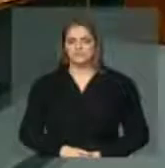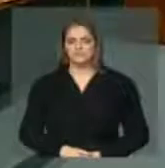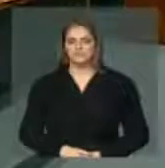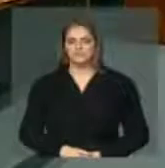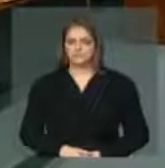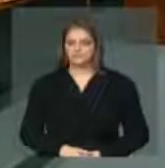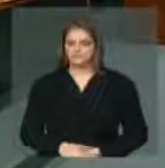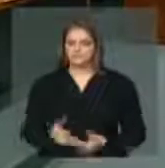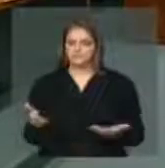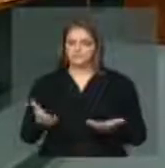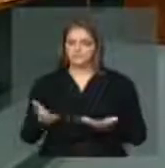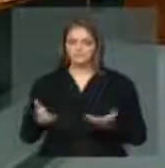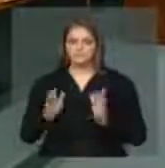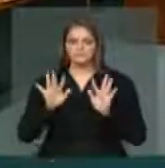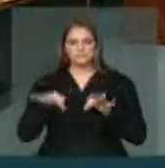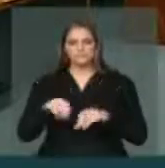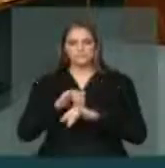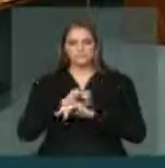seguinte: